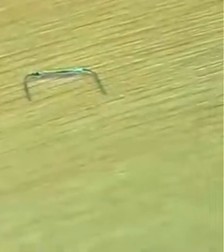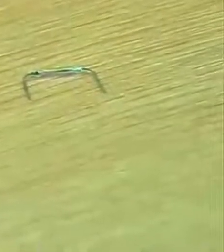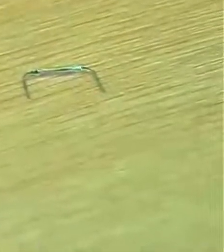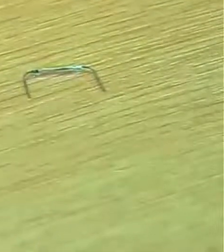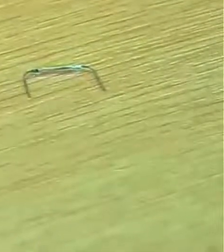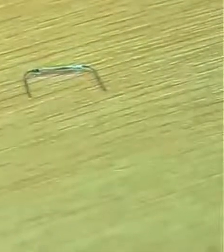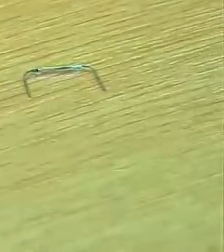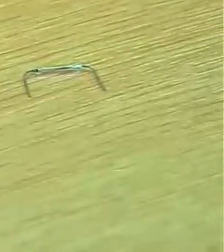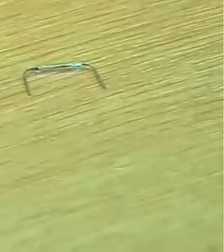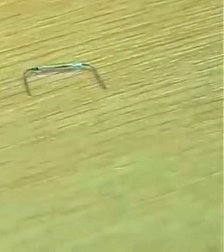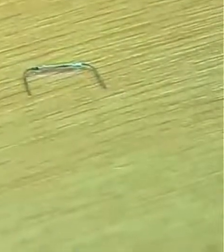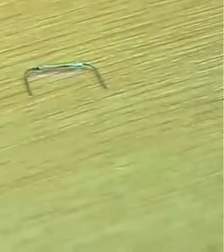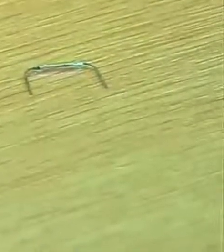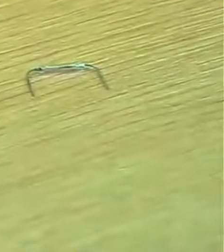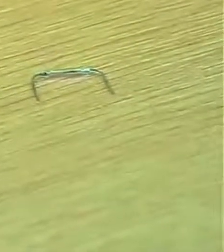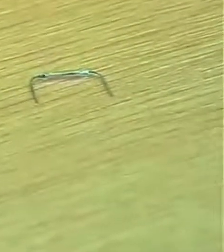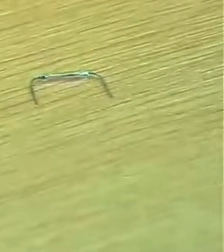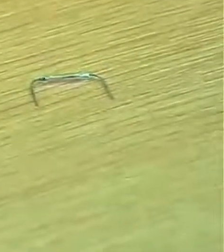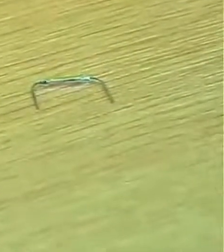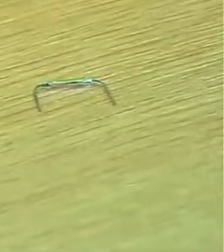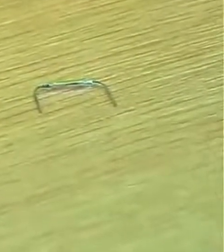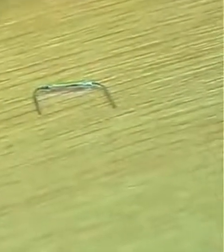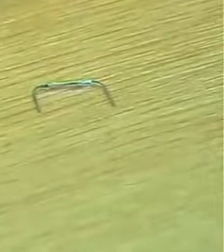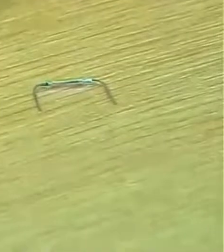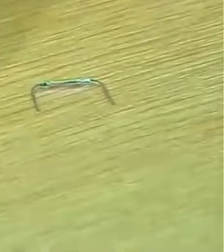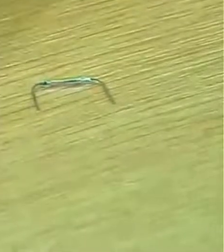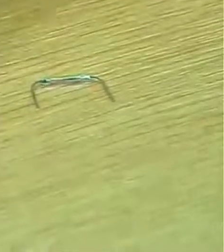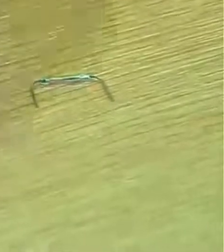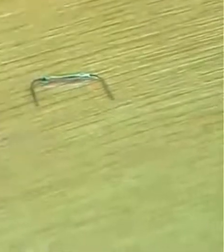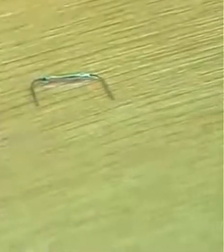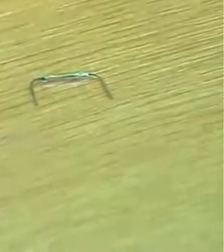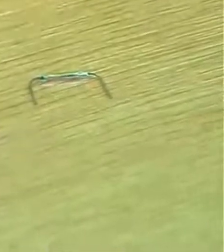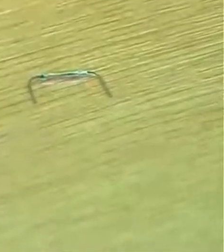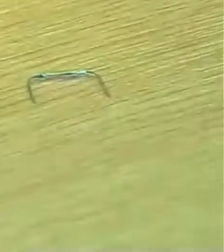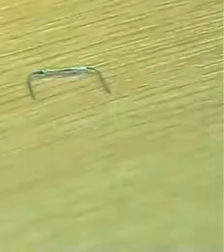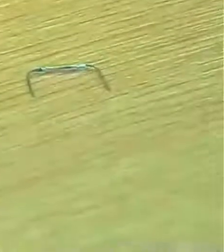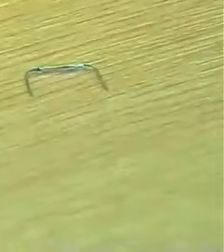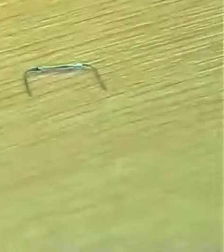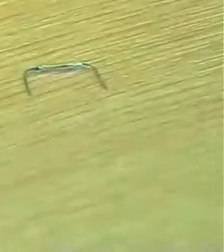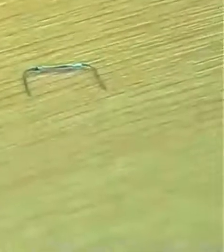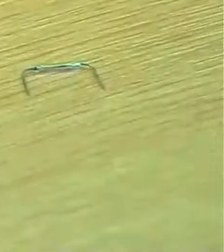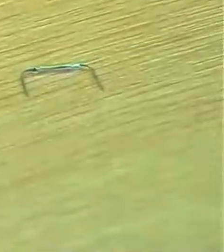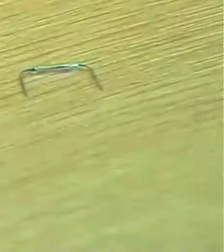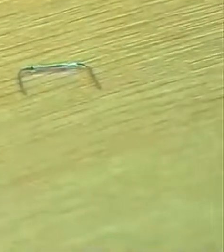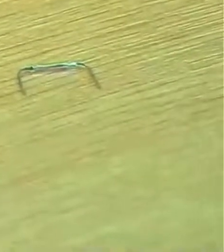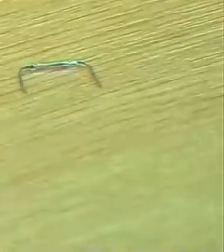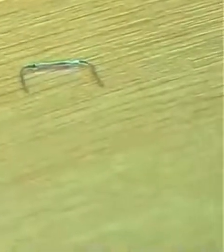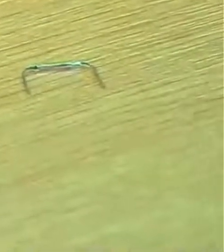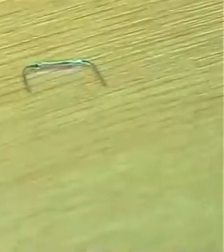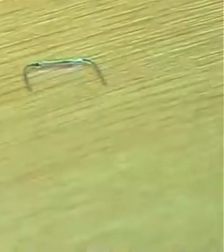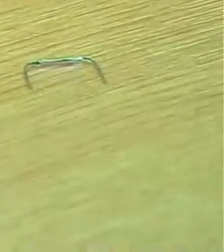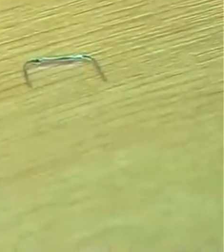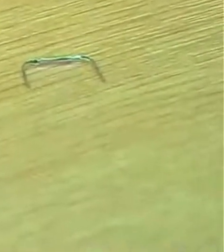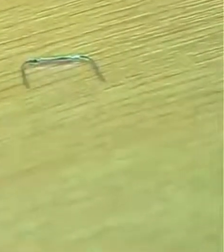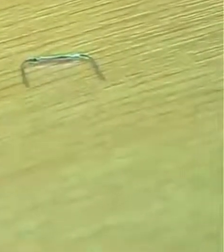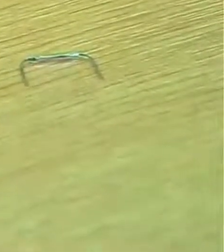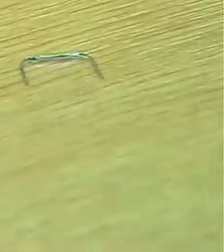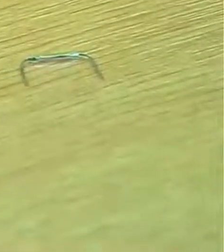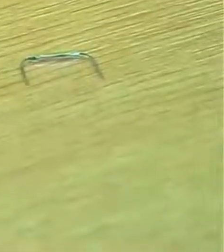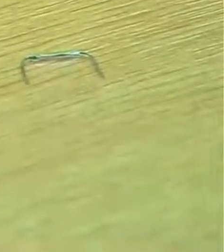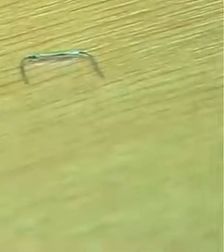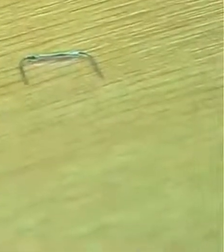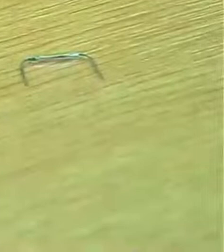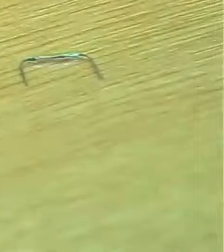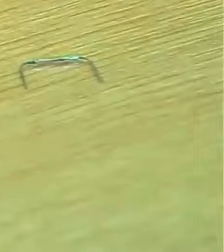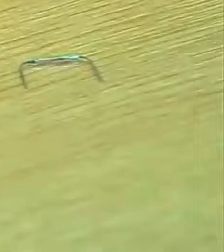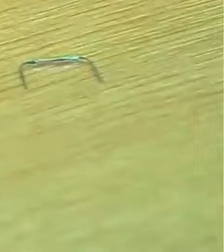e atrair. Essa interação é chamada de força magnética. O que eu posso fazer também? Um objeto metálico